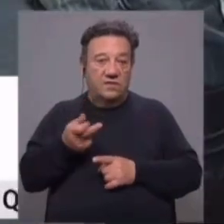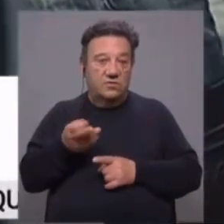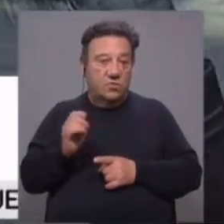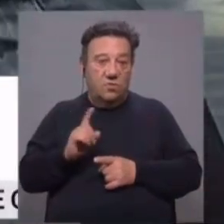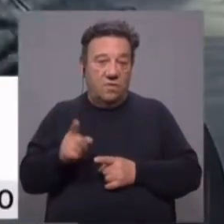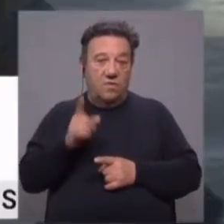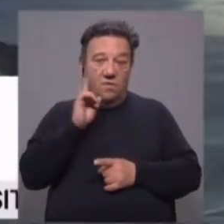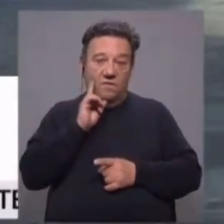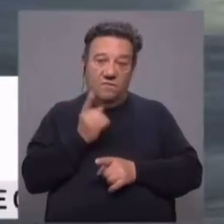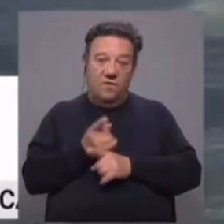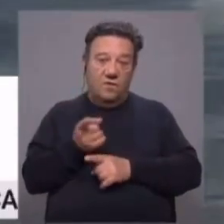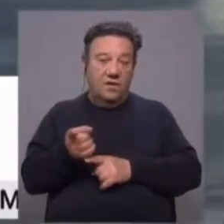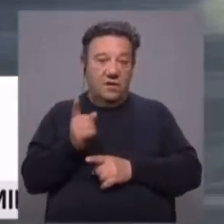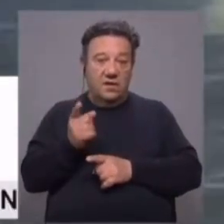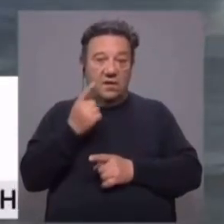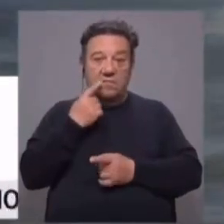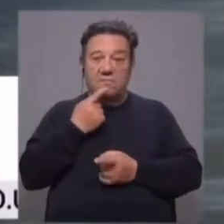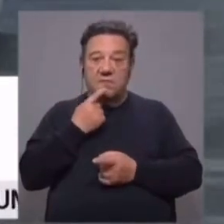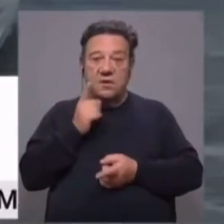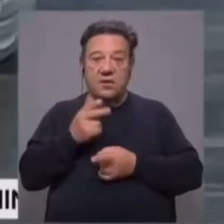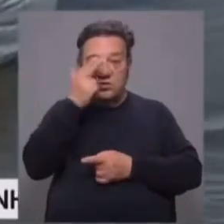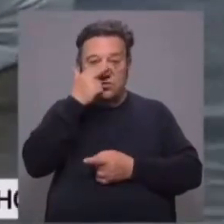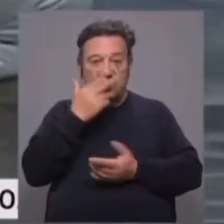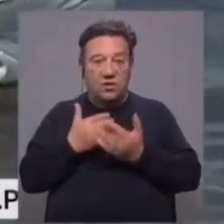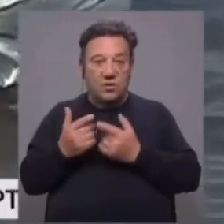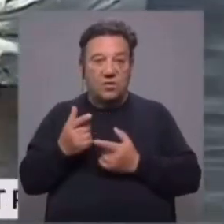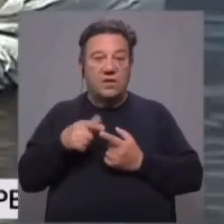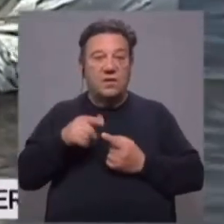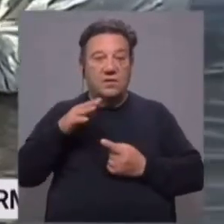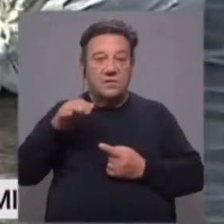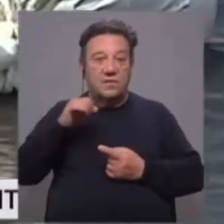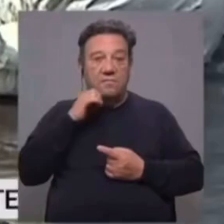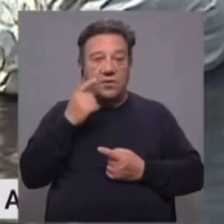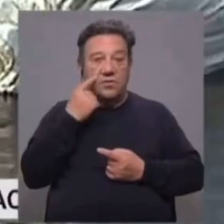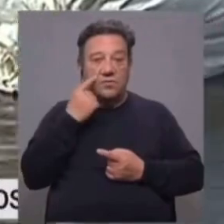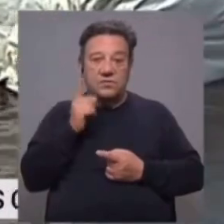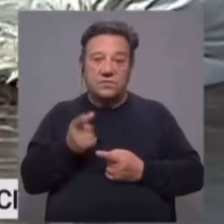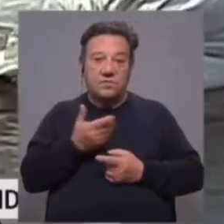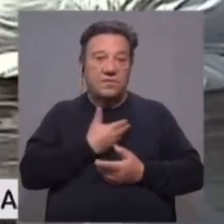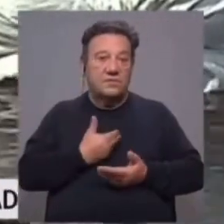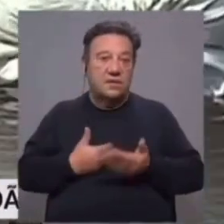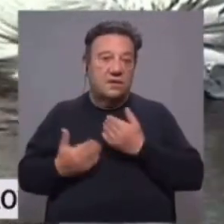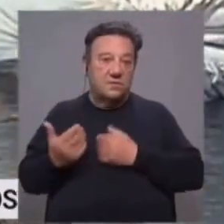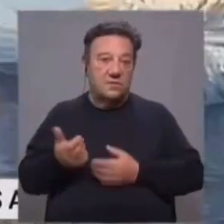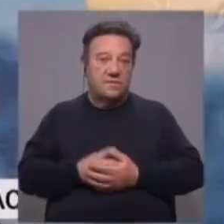valor deste património está no desvendar da história e no que a ciência permite conhecer sobre o passado.